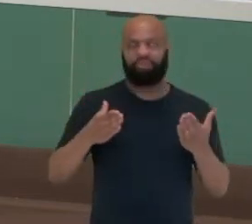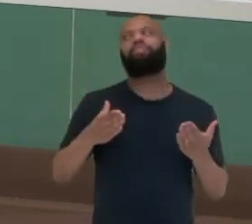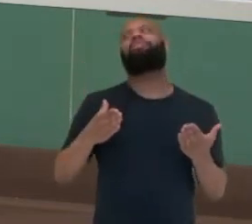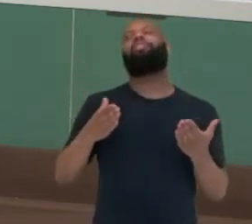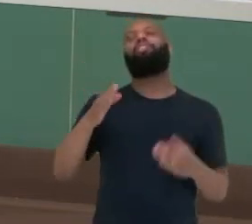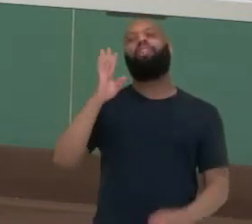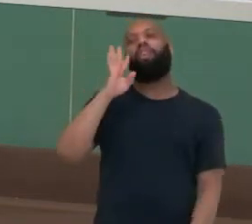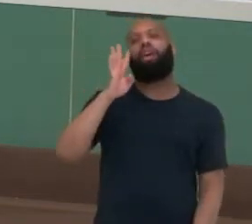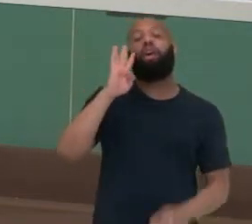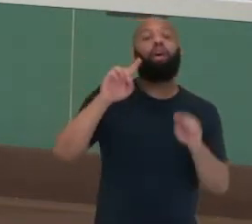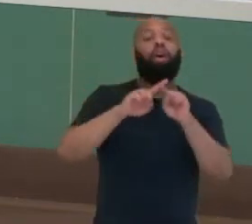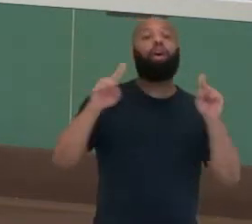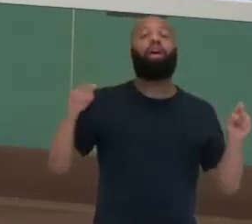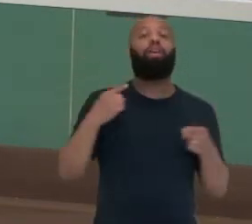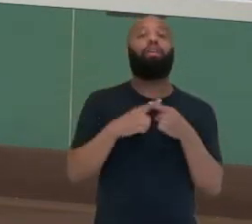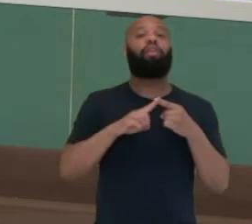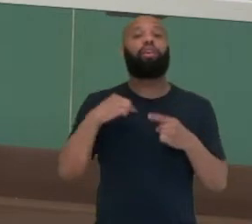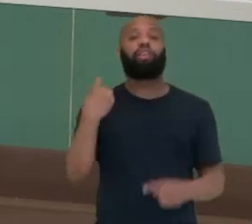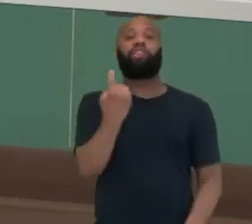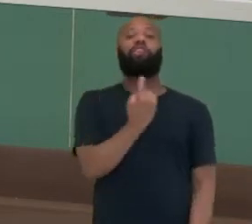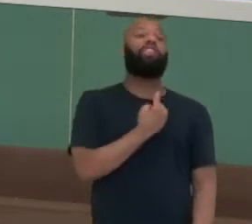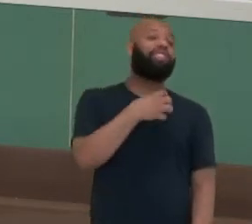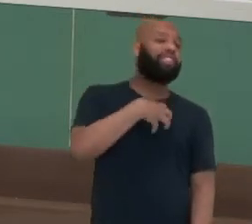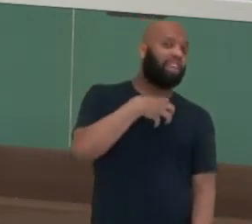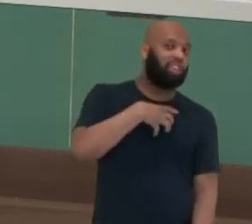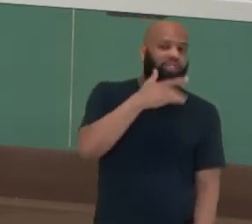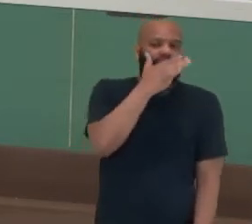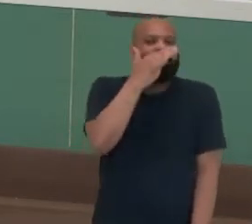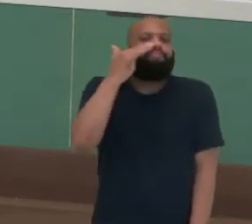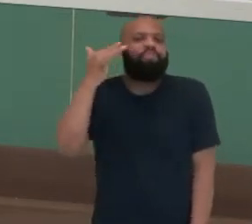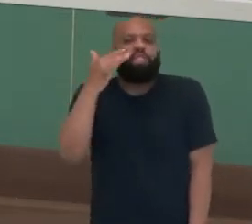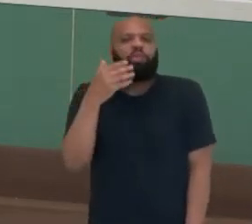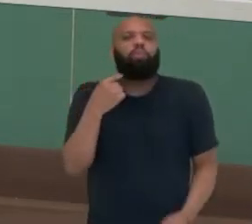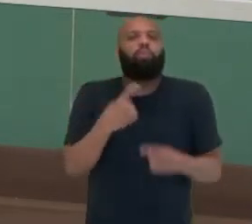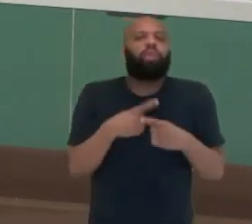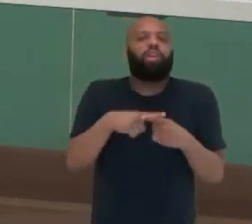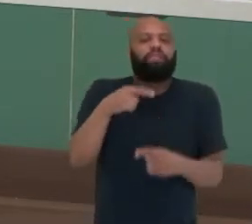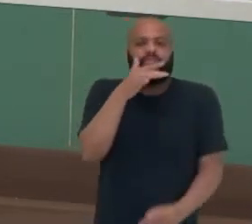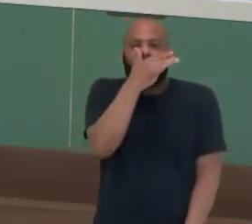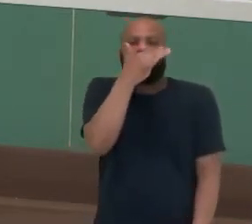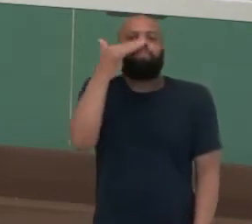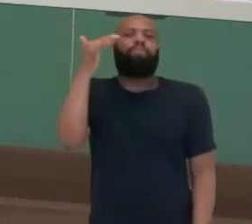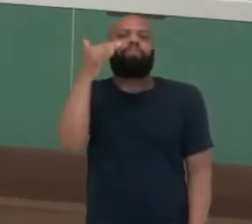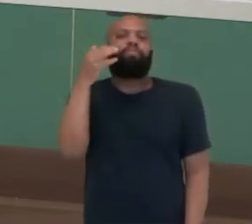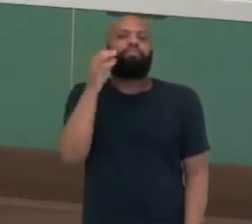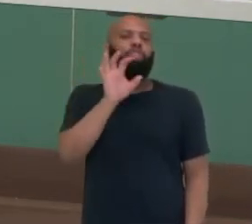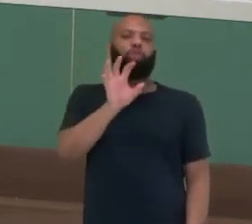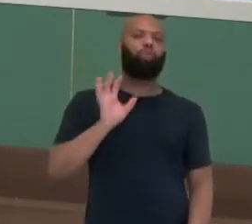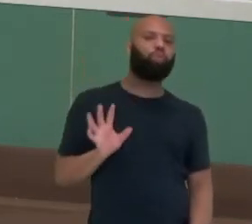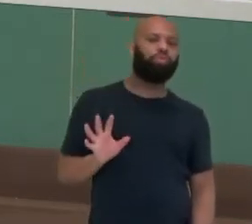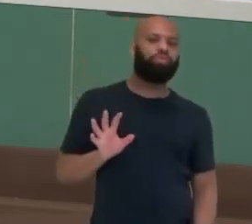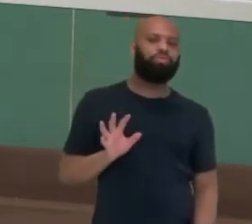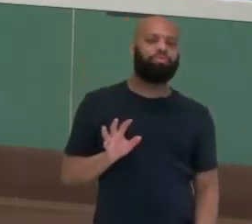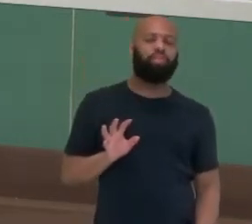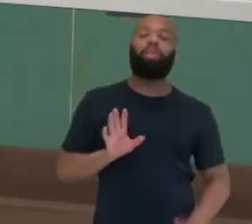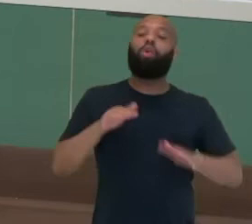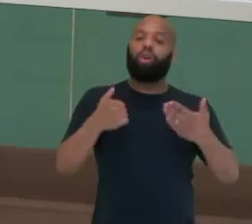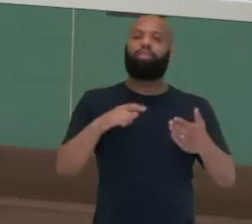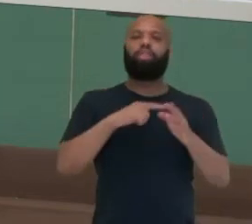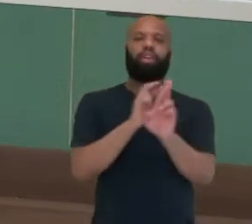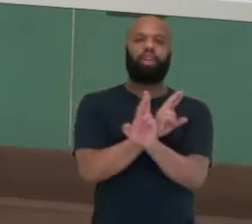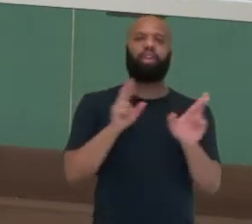Mas por que será que nós sentimos os cheiros? Por que é importante? Novamente está associada à